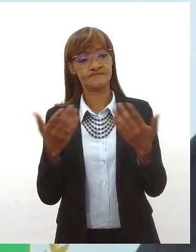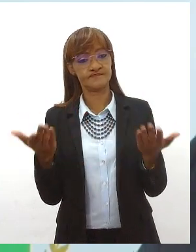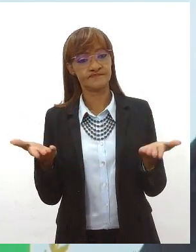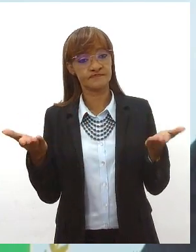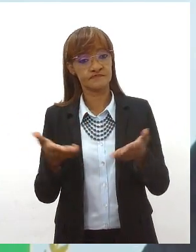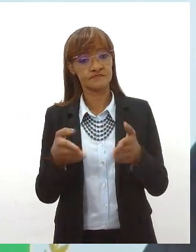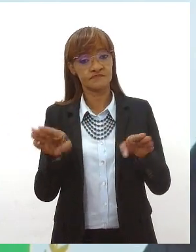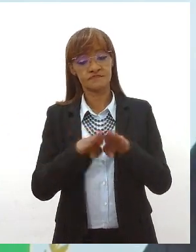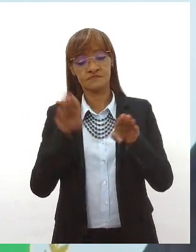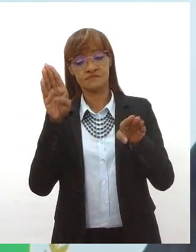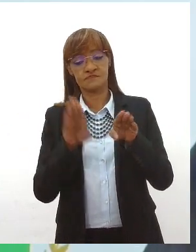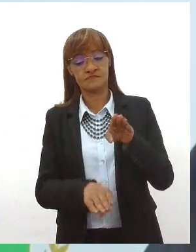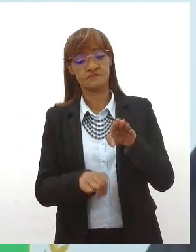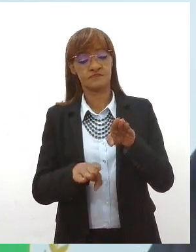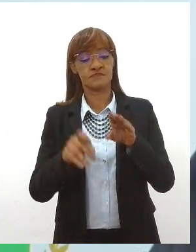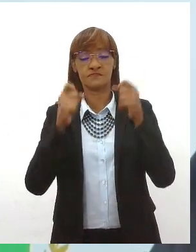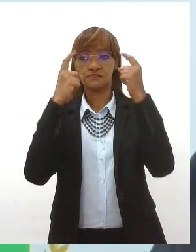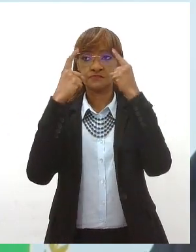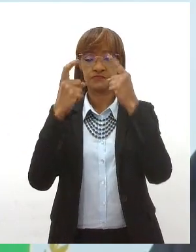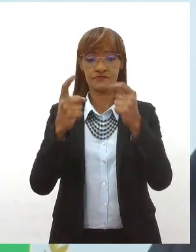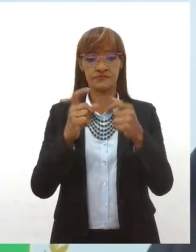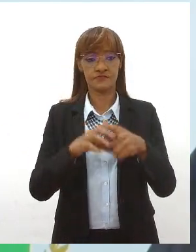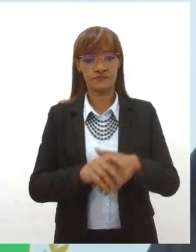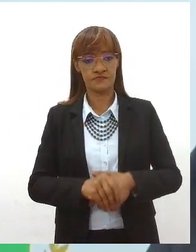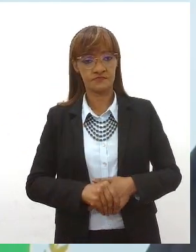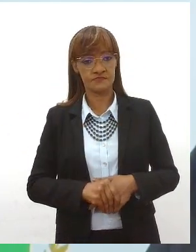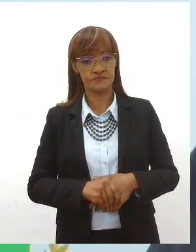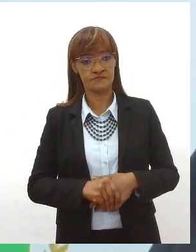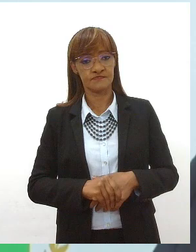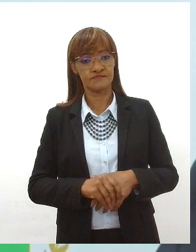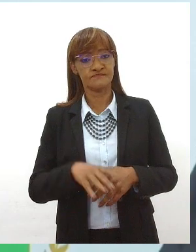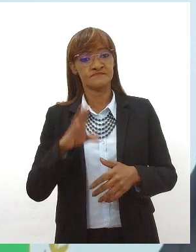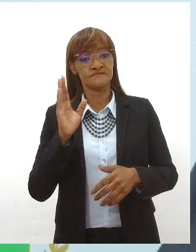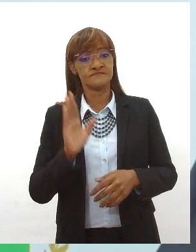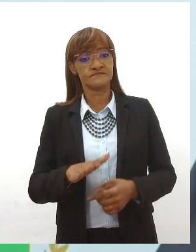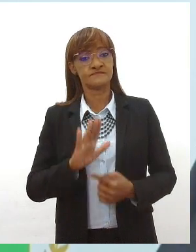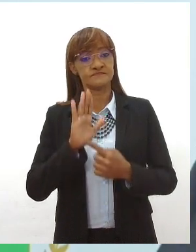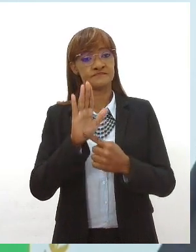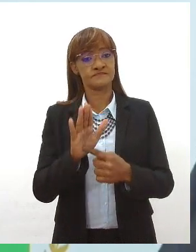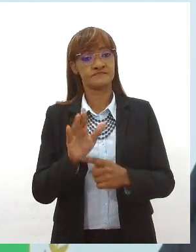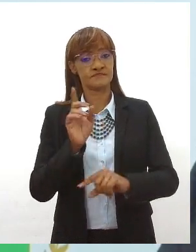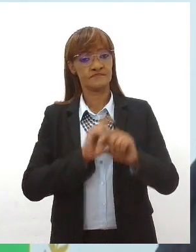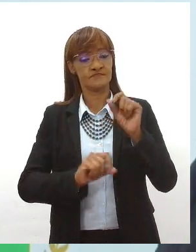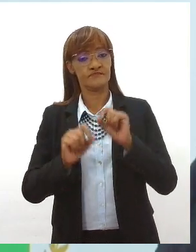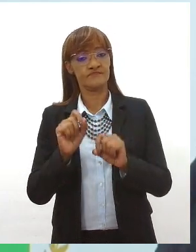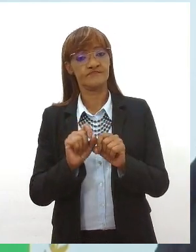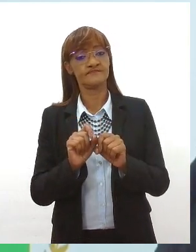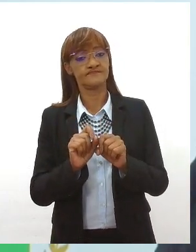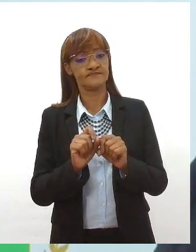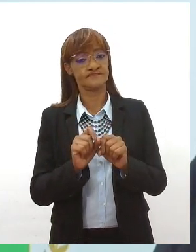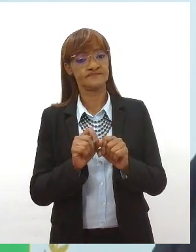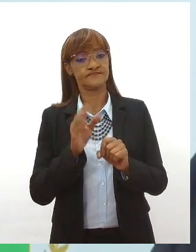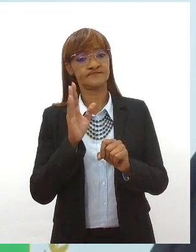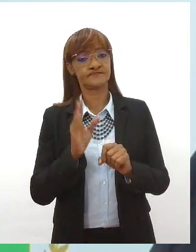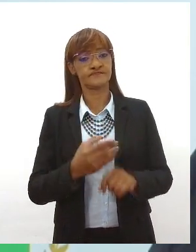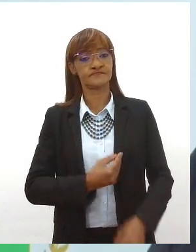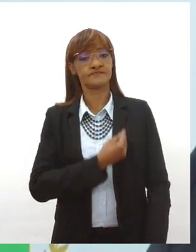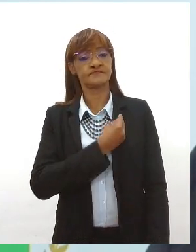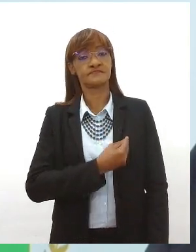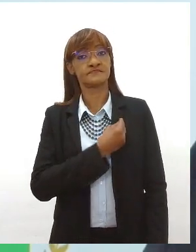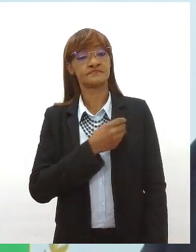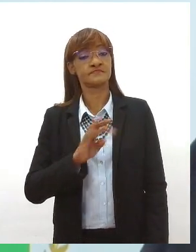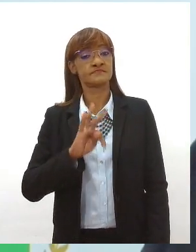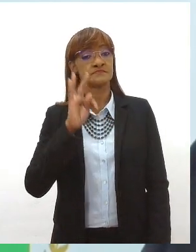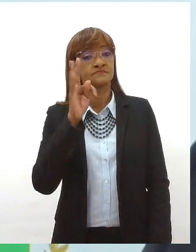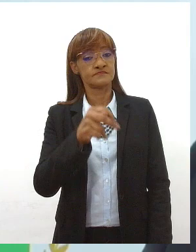Elas apresentaram aqui esse manifesto, né, que é uma reivindicação pela vida de todas as mulheres, nenhum direito a